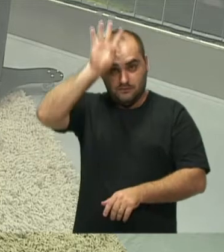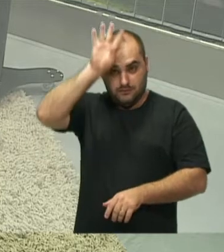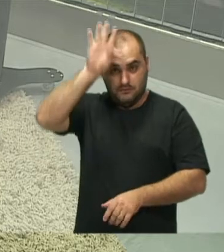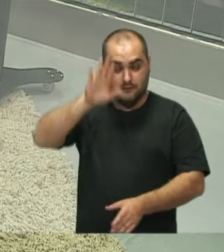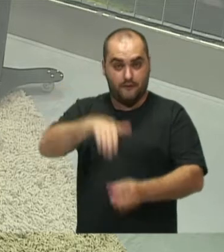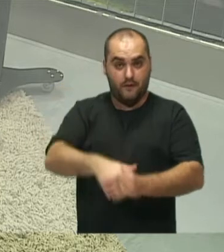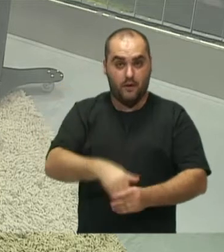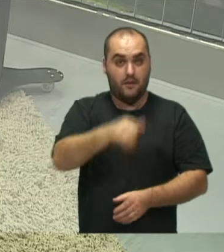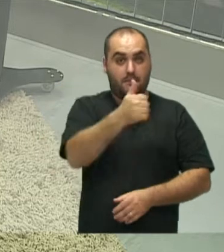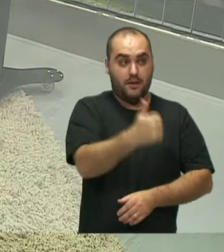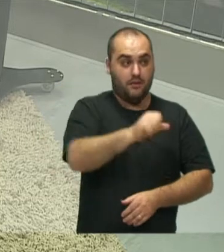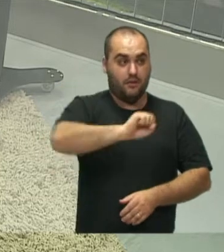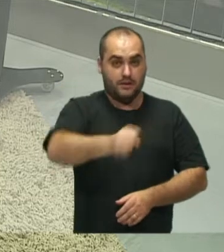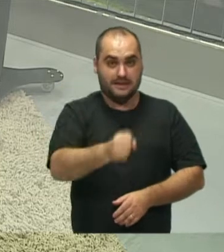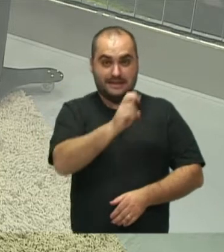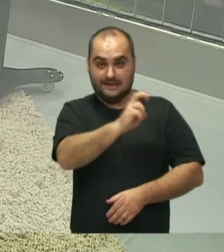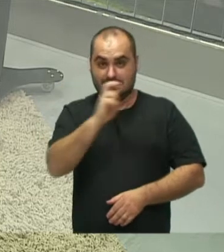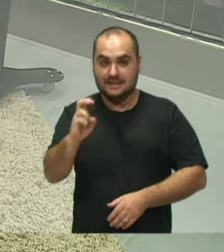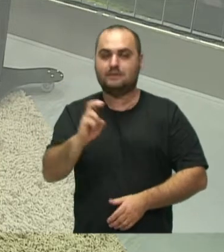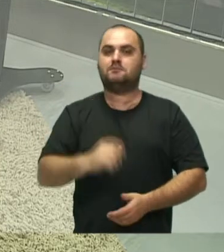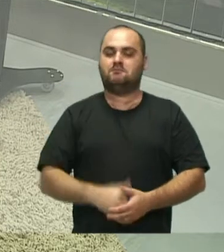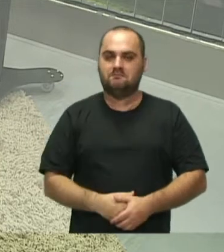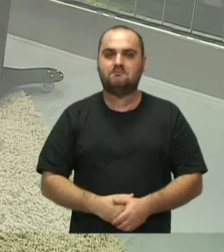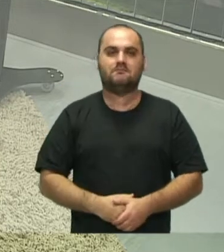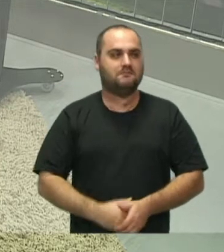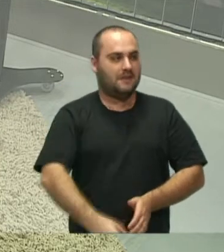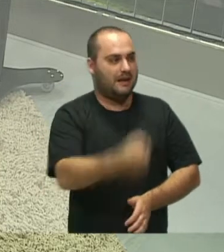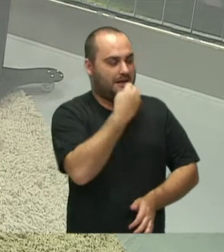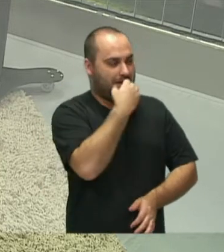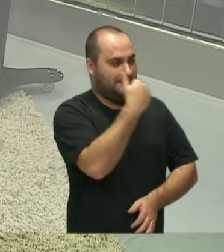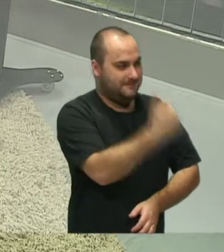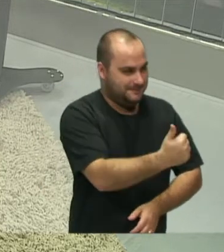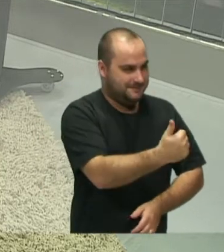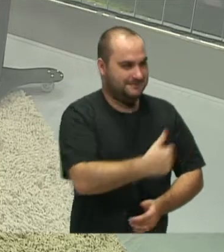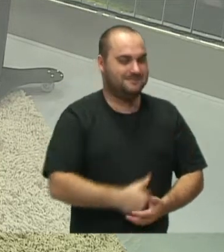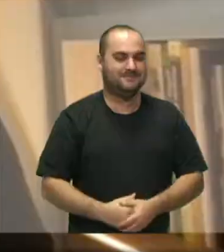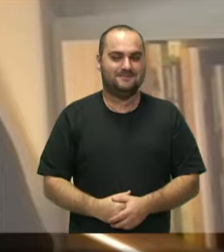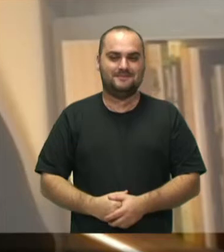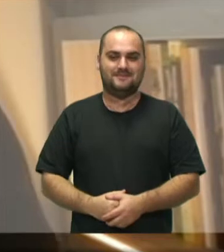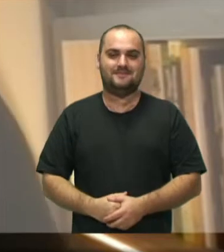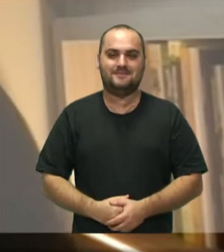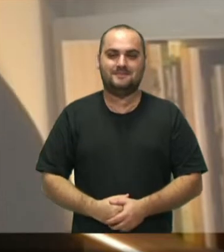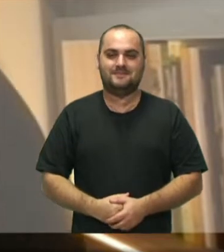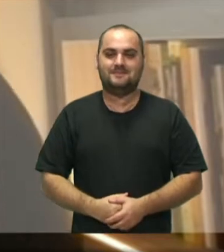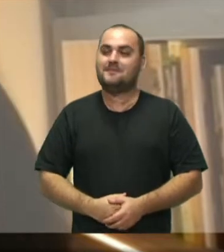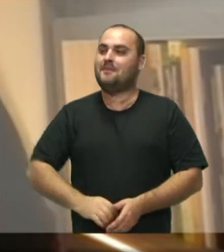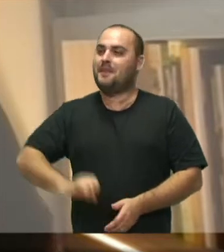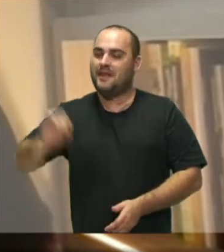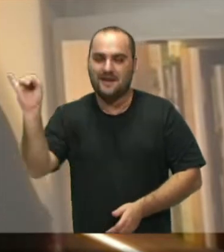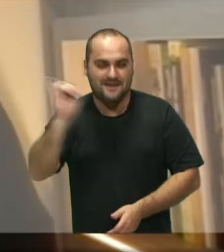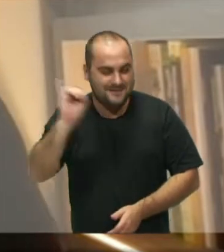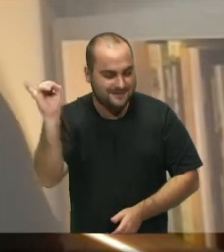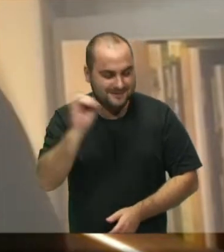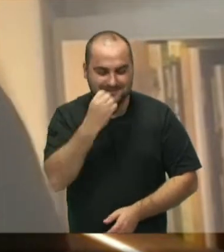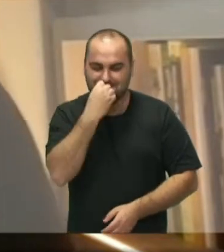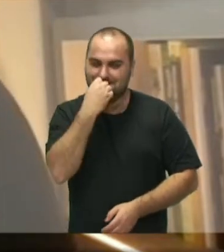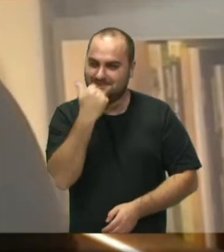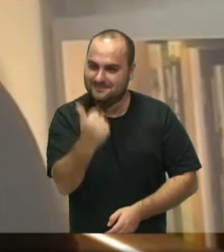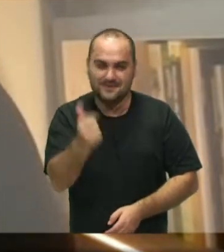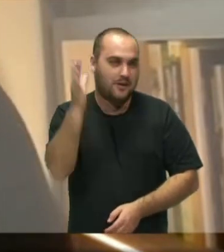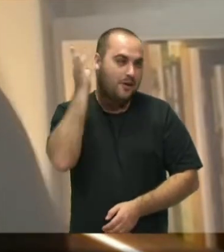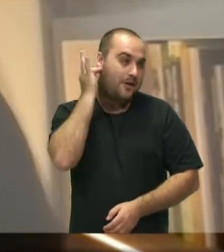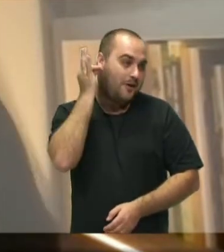com 1855 votos tudo bem Vereador e o Olá Margarete